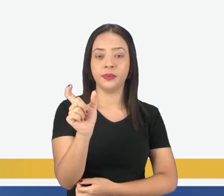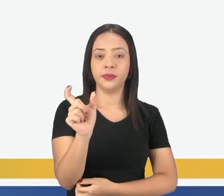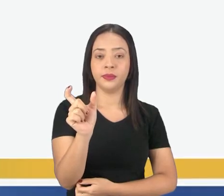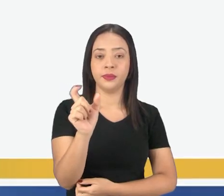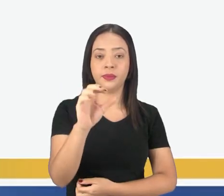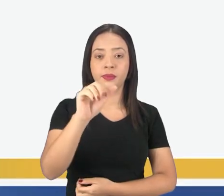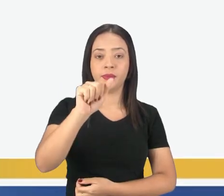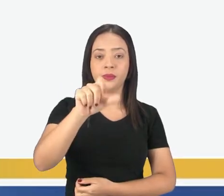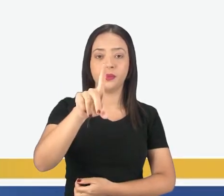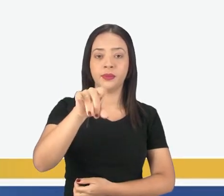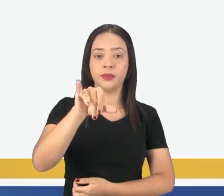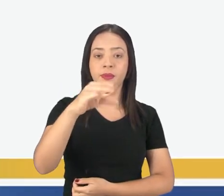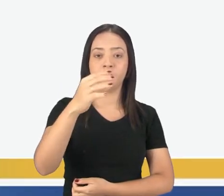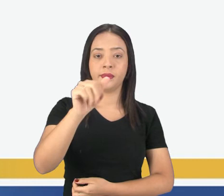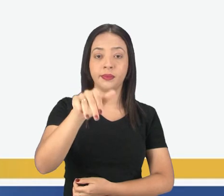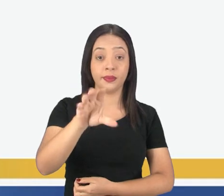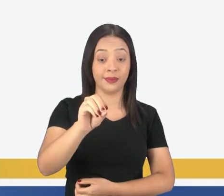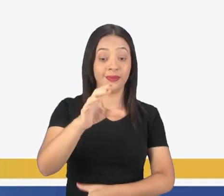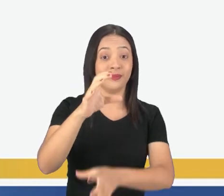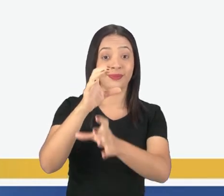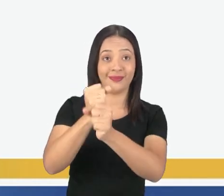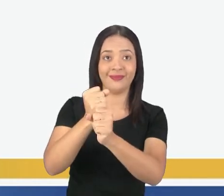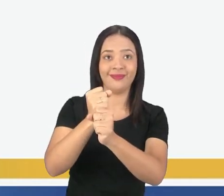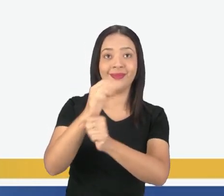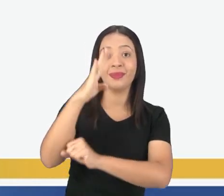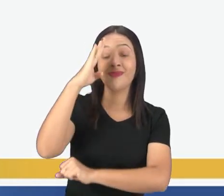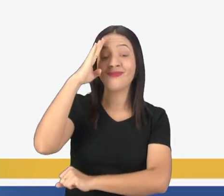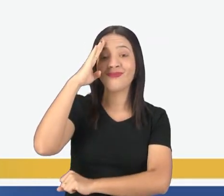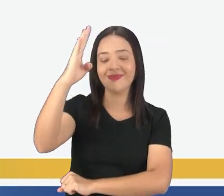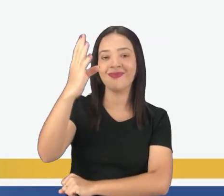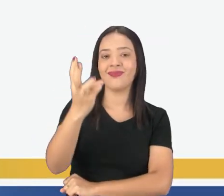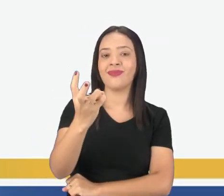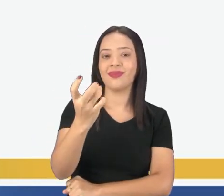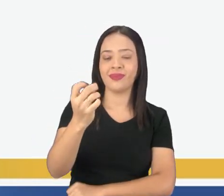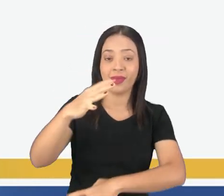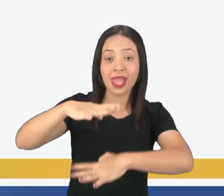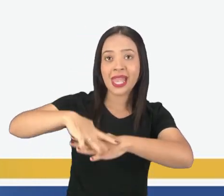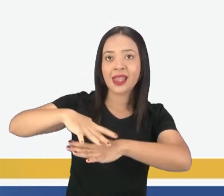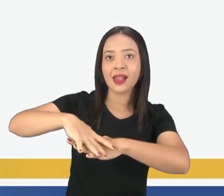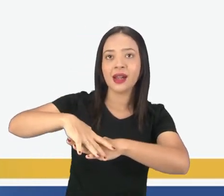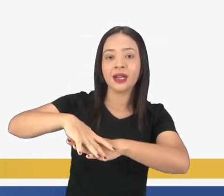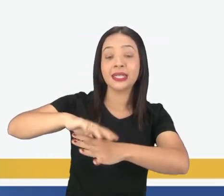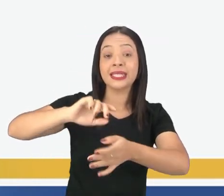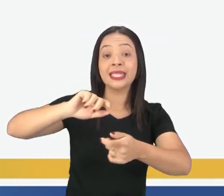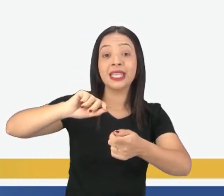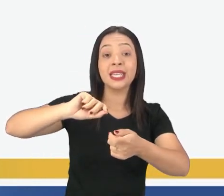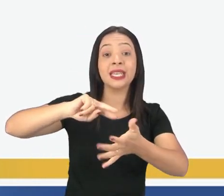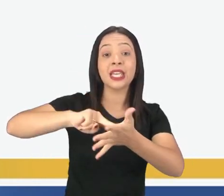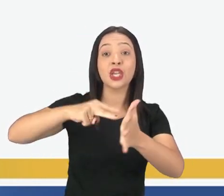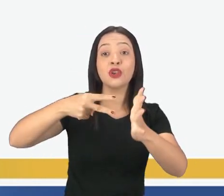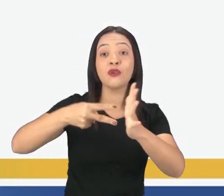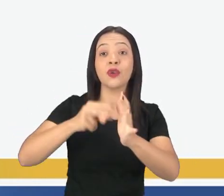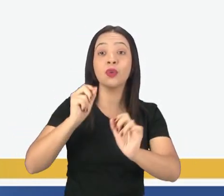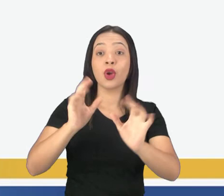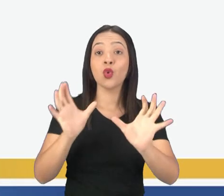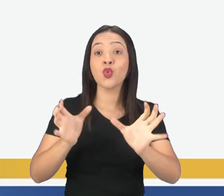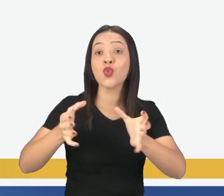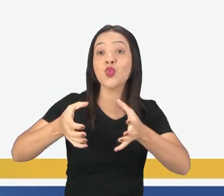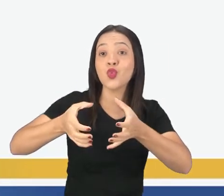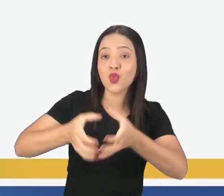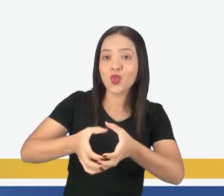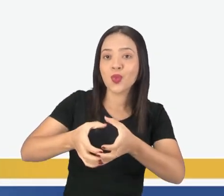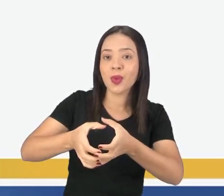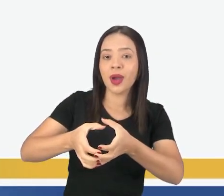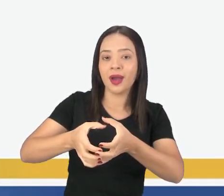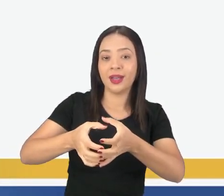Então, tem a adição. A adição é uma das principais operações matemáticas e está associada à ideia de juntar ou agrupar